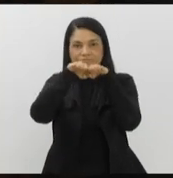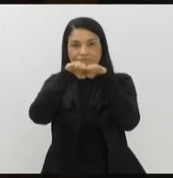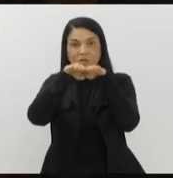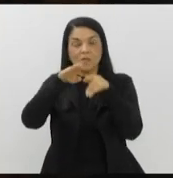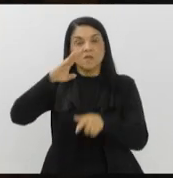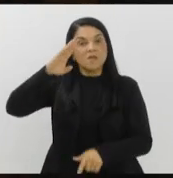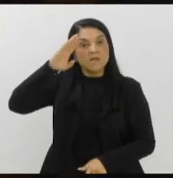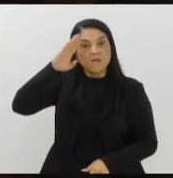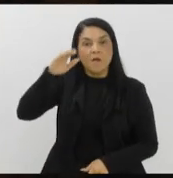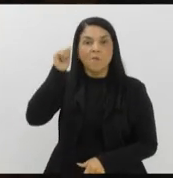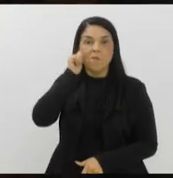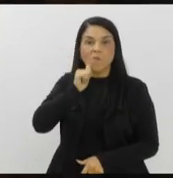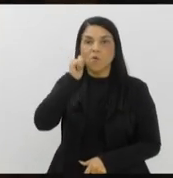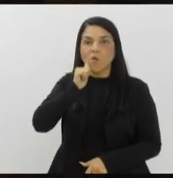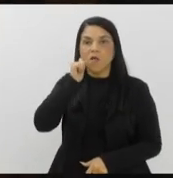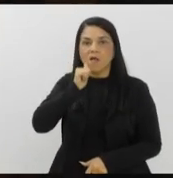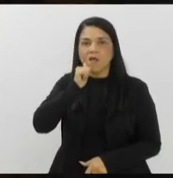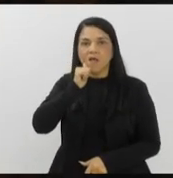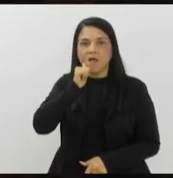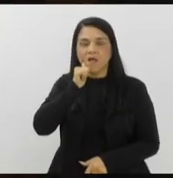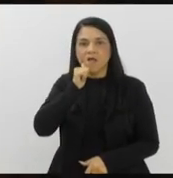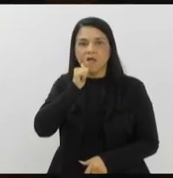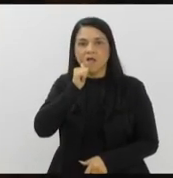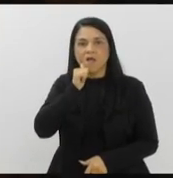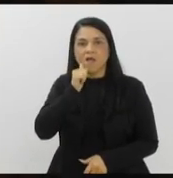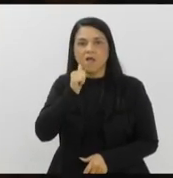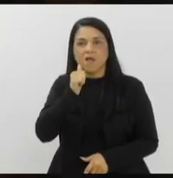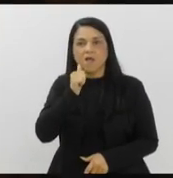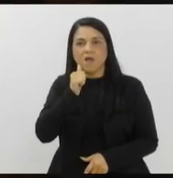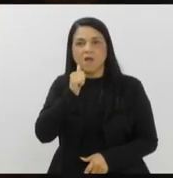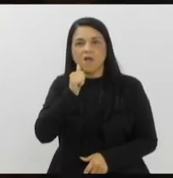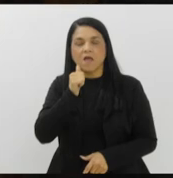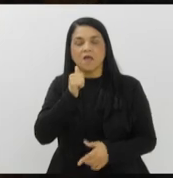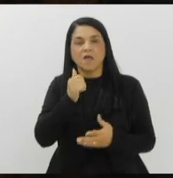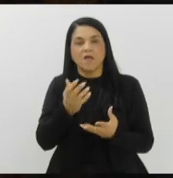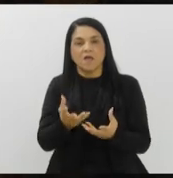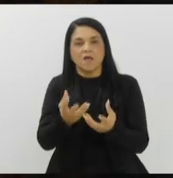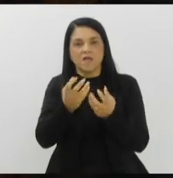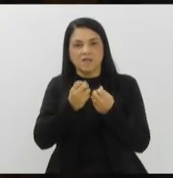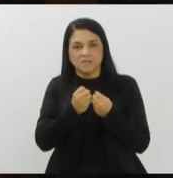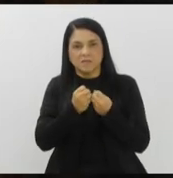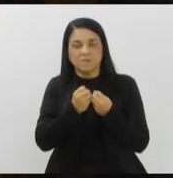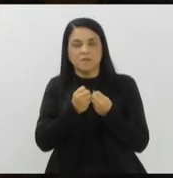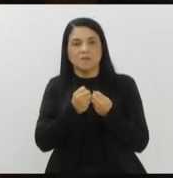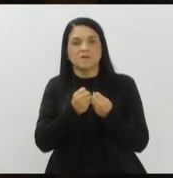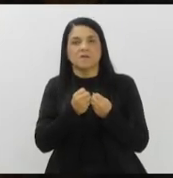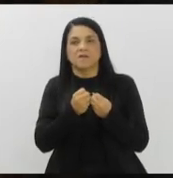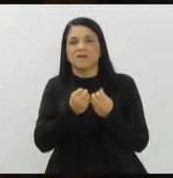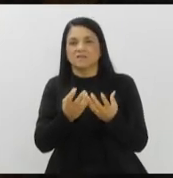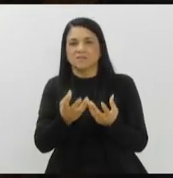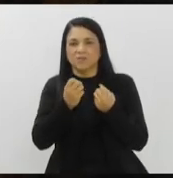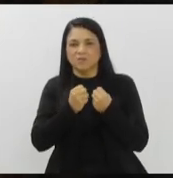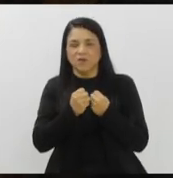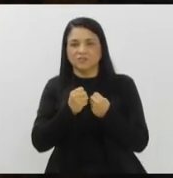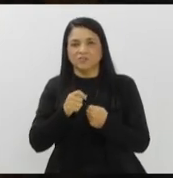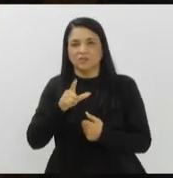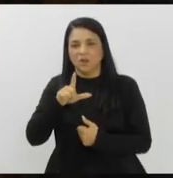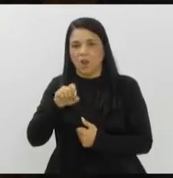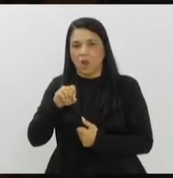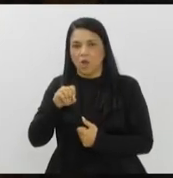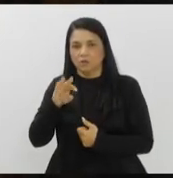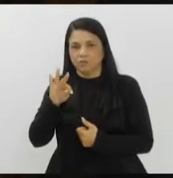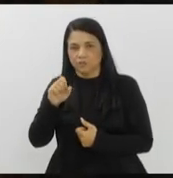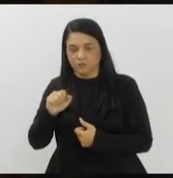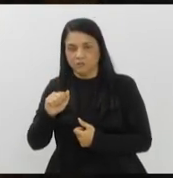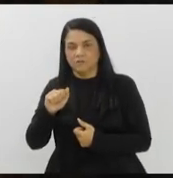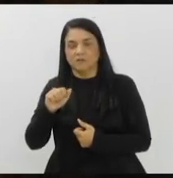mulher para receber o lote de reforma agrária, a gente está caminhando num sentido de